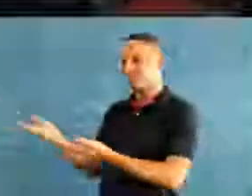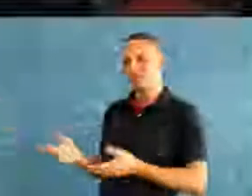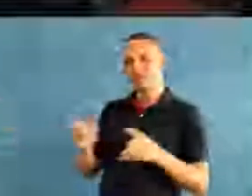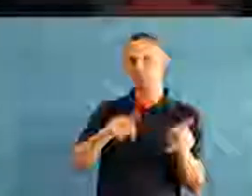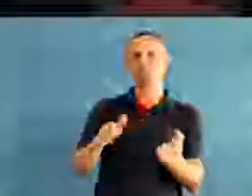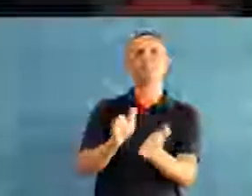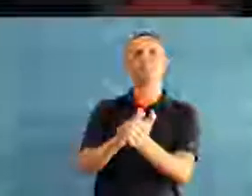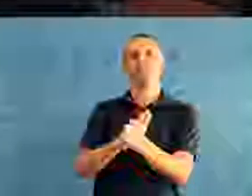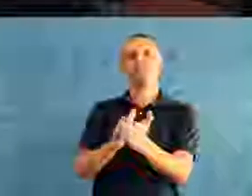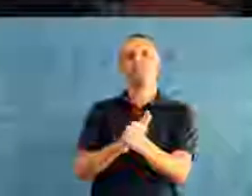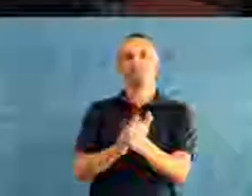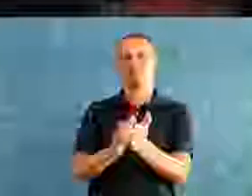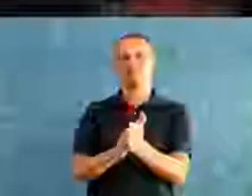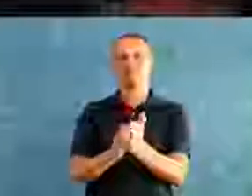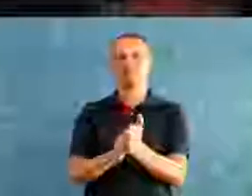Duarte.